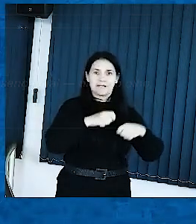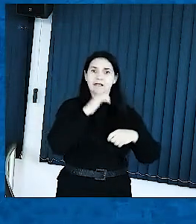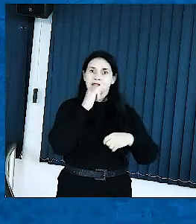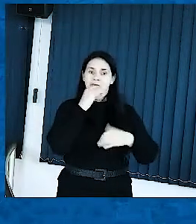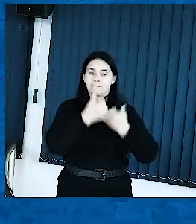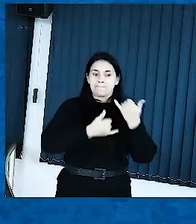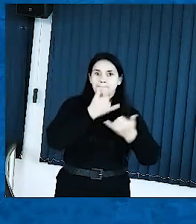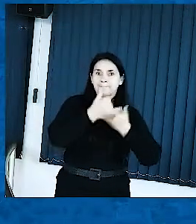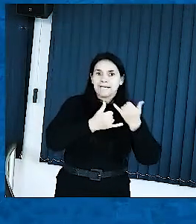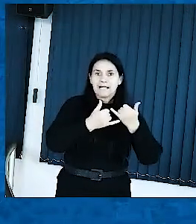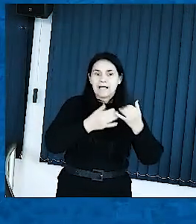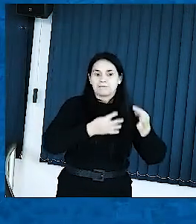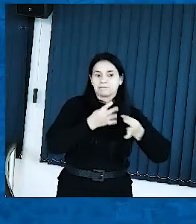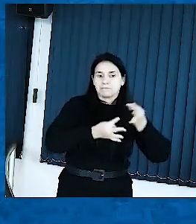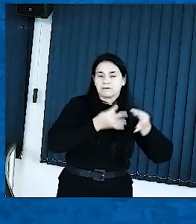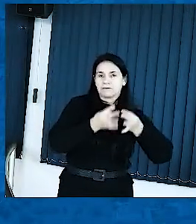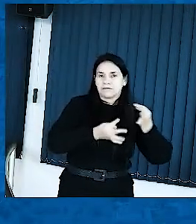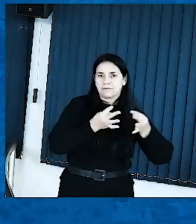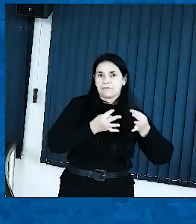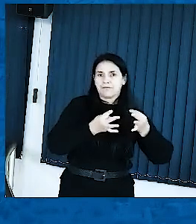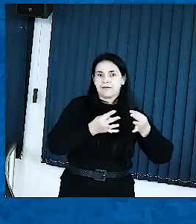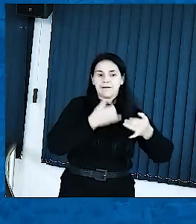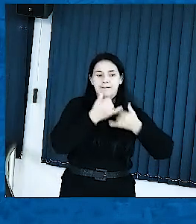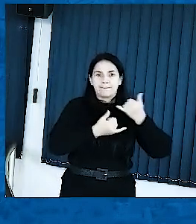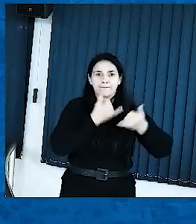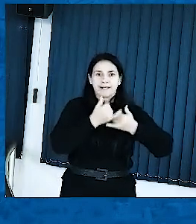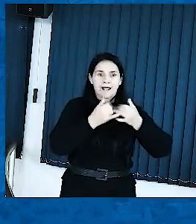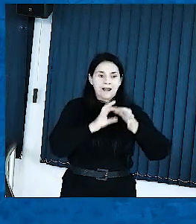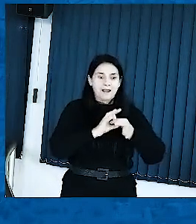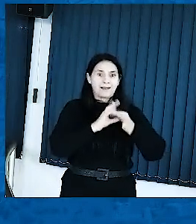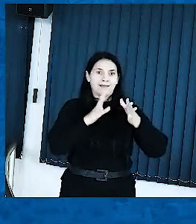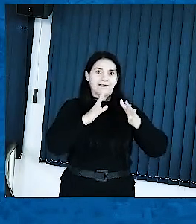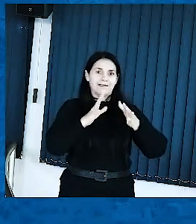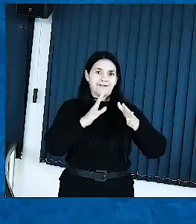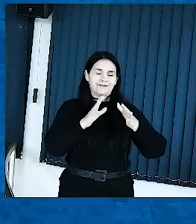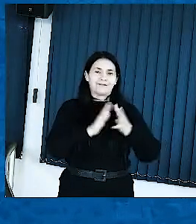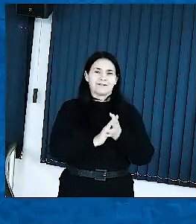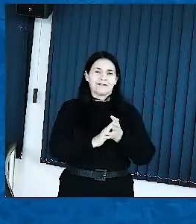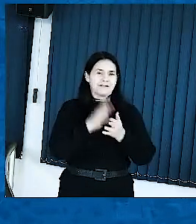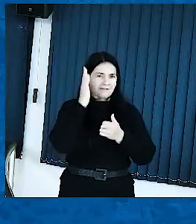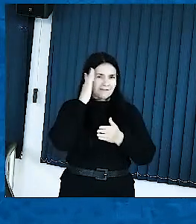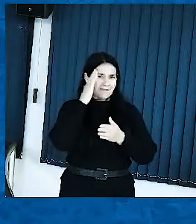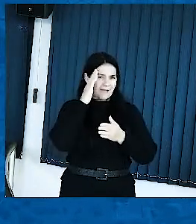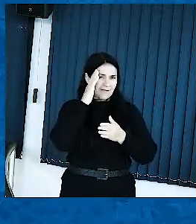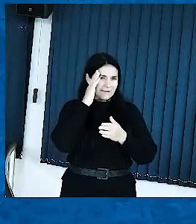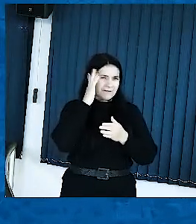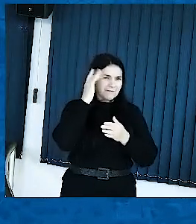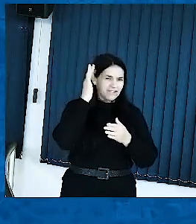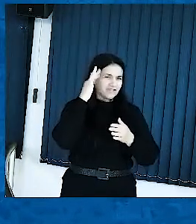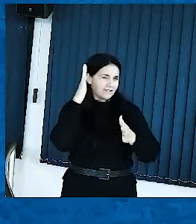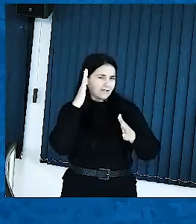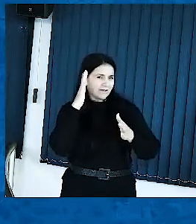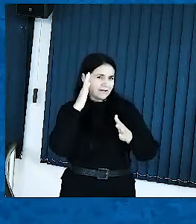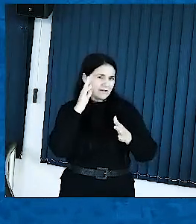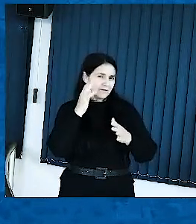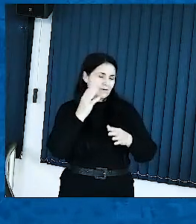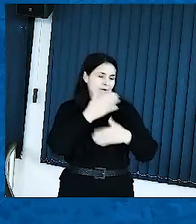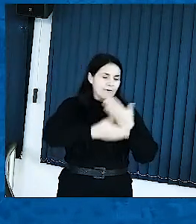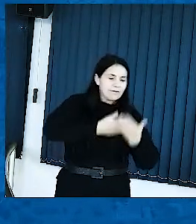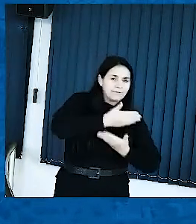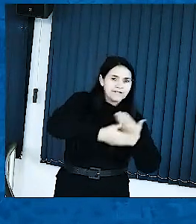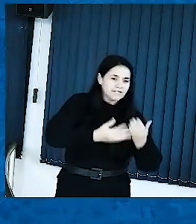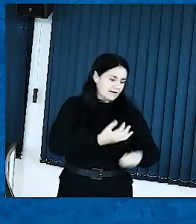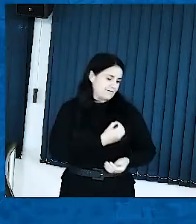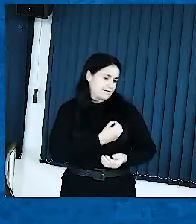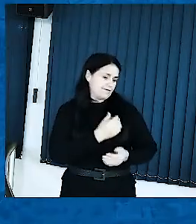terapia, o brincar livre, o brincar de faz de conta com a criança, compartilhar presença, isso